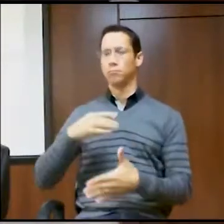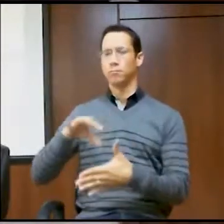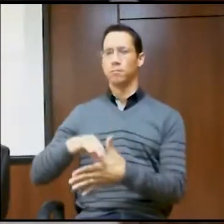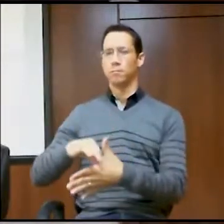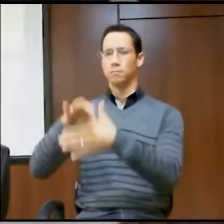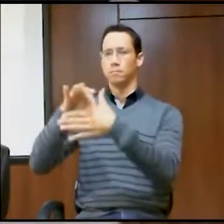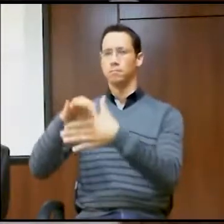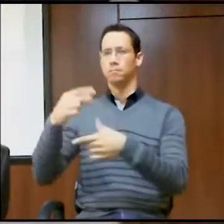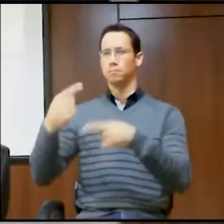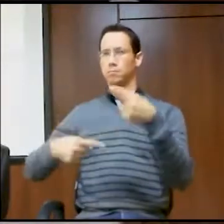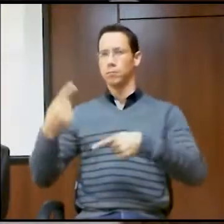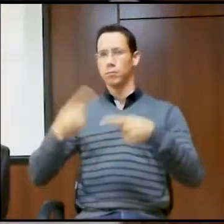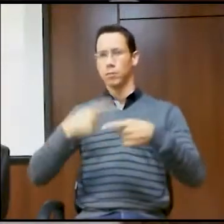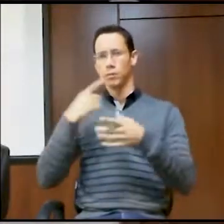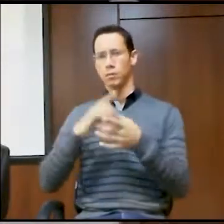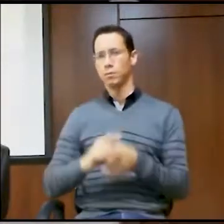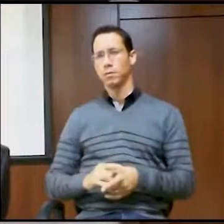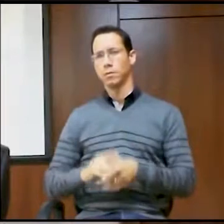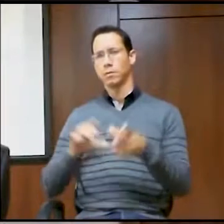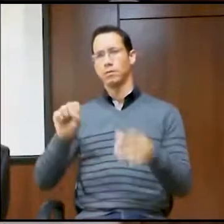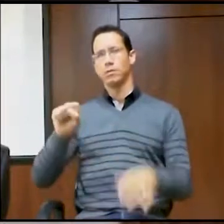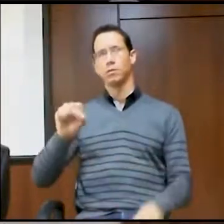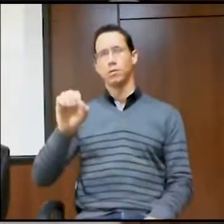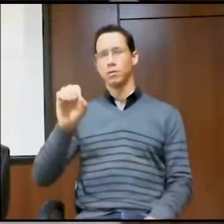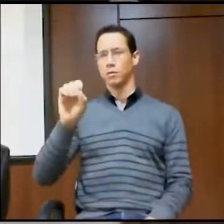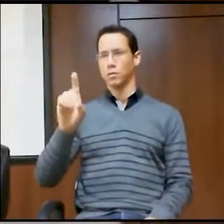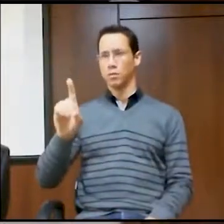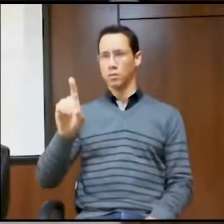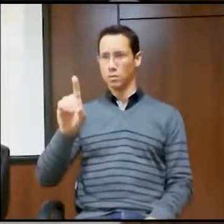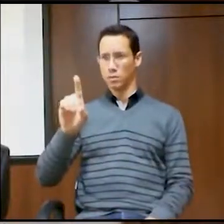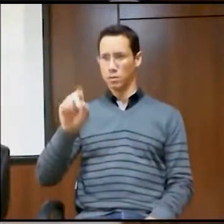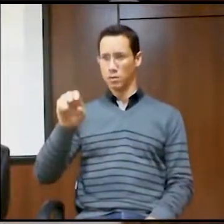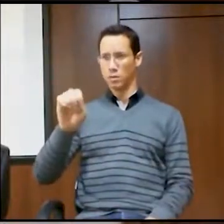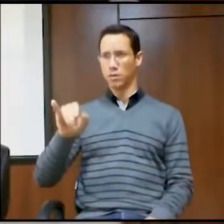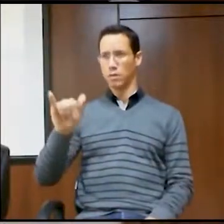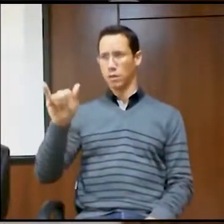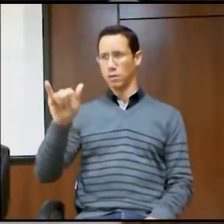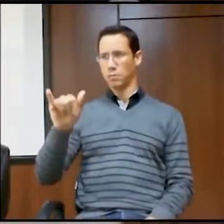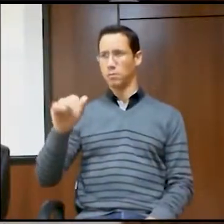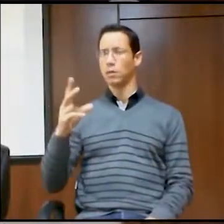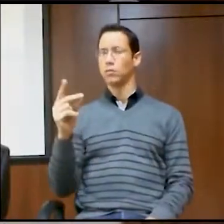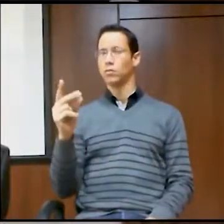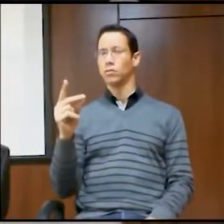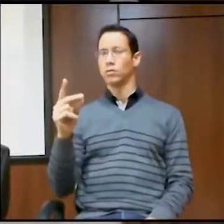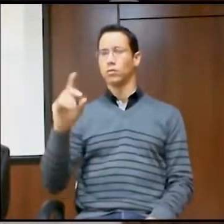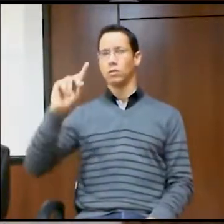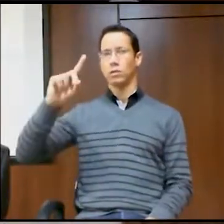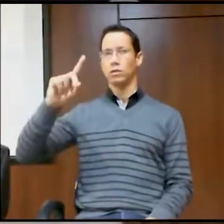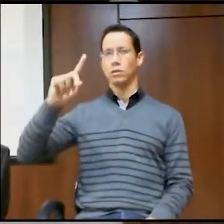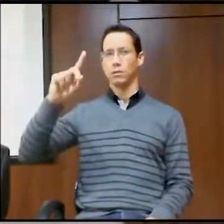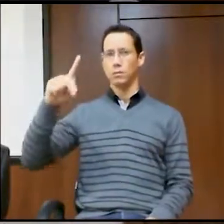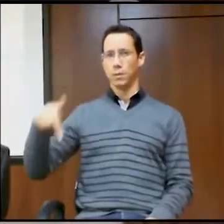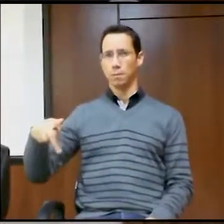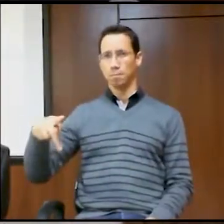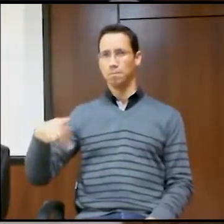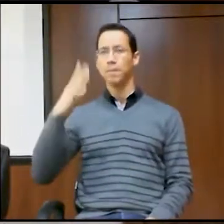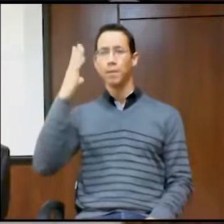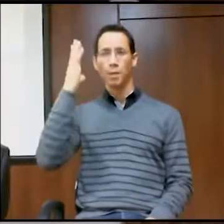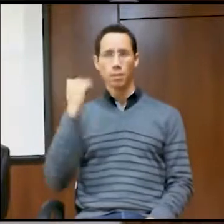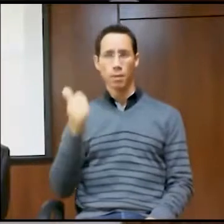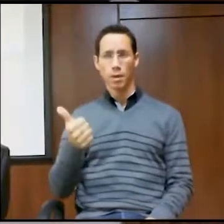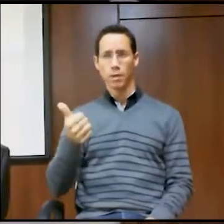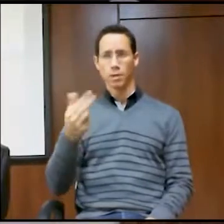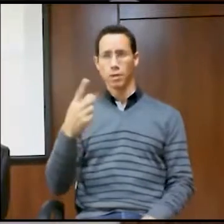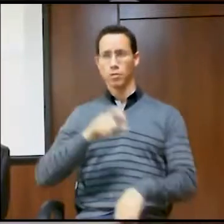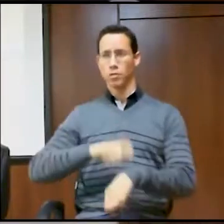presas políticas, né, e da libertação do Sidney, que está no 2º DP. E amanhã, às 13 horas, nós vamos fazer uma